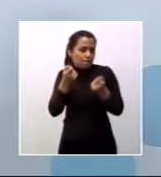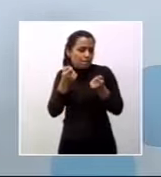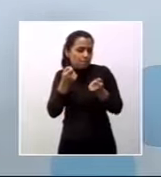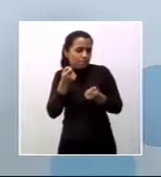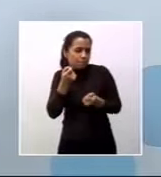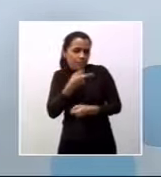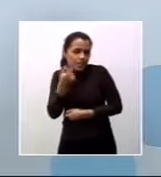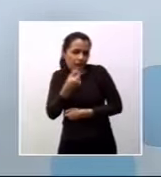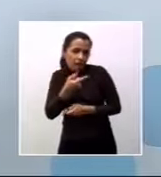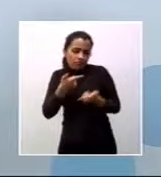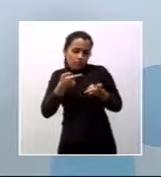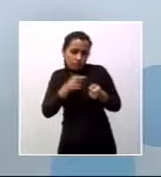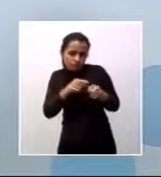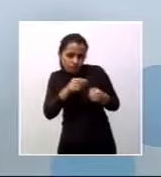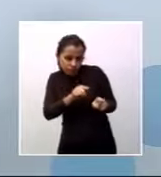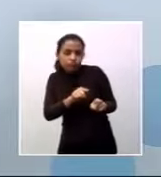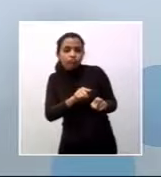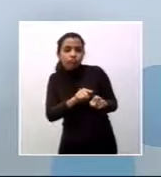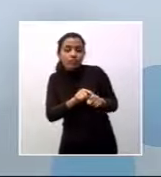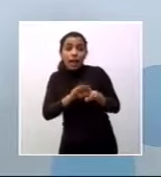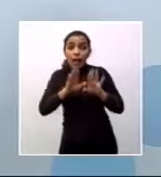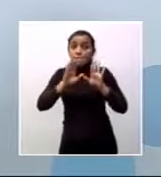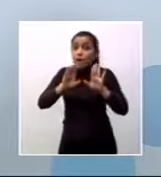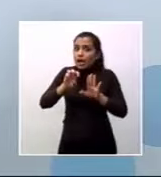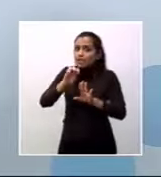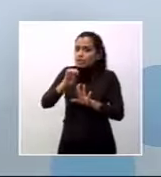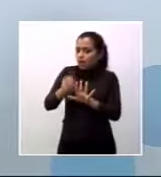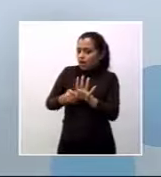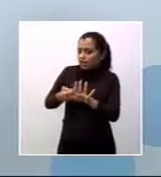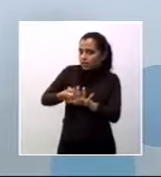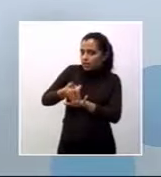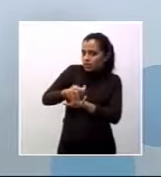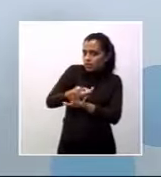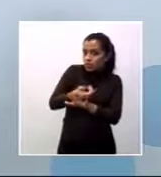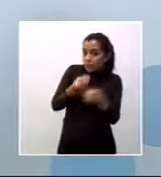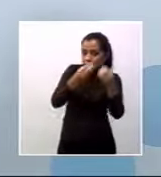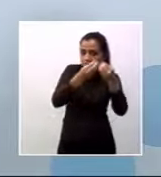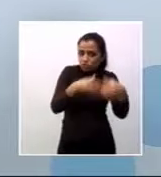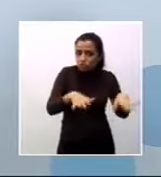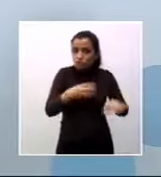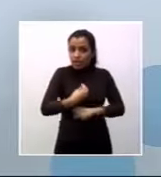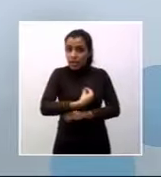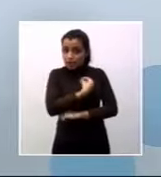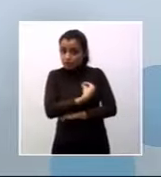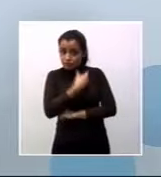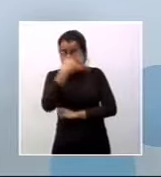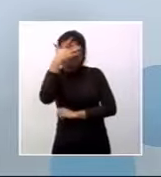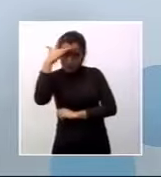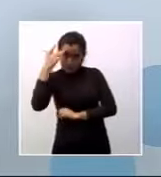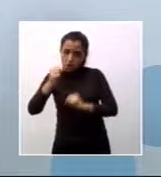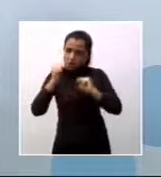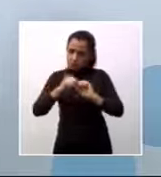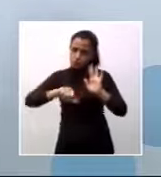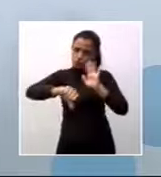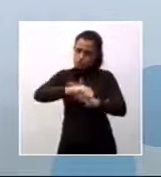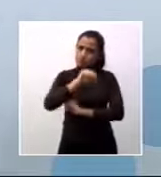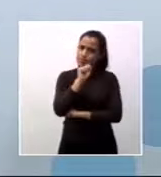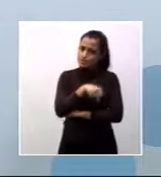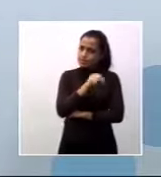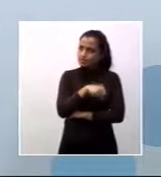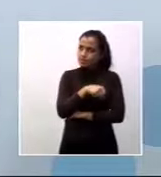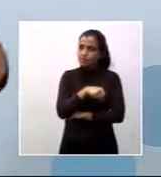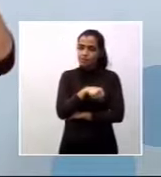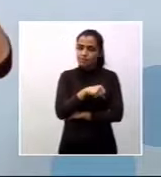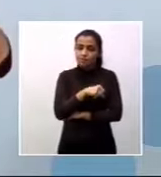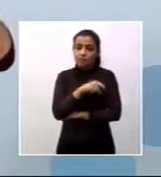deles e uma brincadeira agora quando essa fake usá-las perto a vida de alguém ela pode ser sim considerada crime tá isso a gente pode